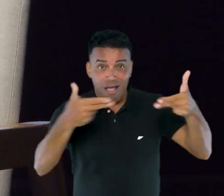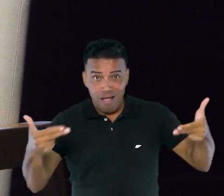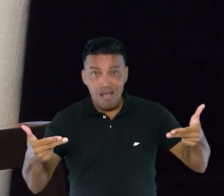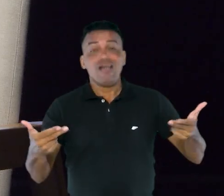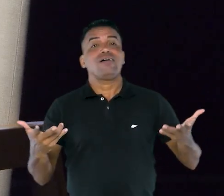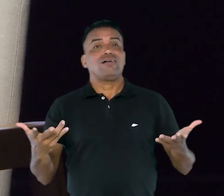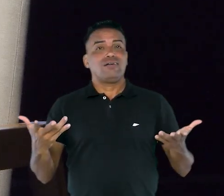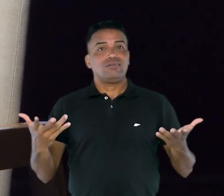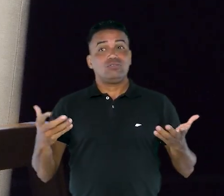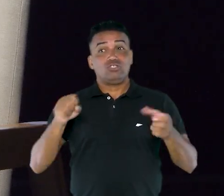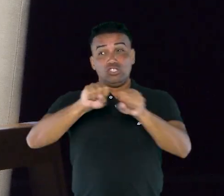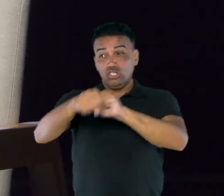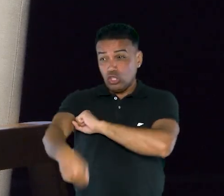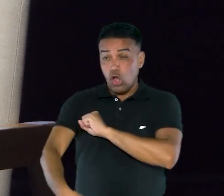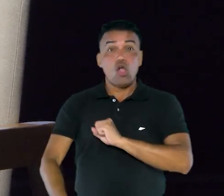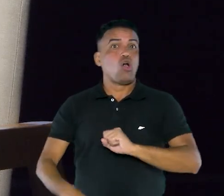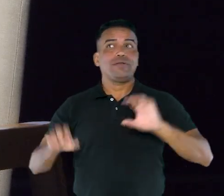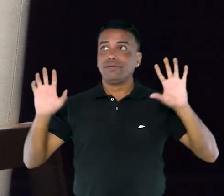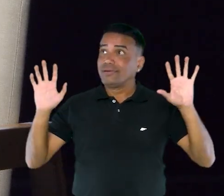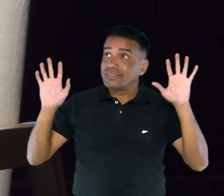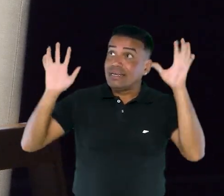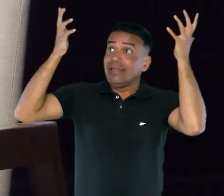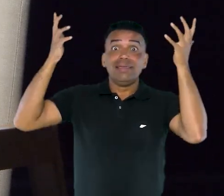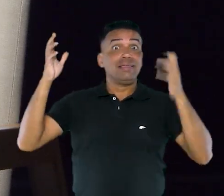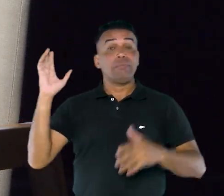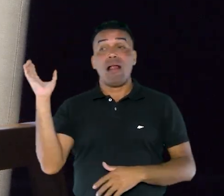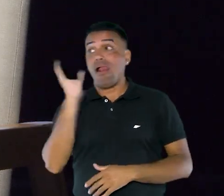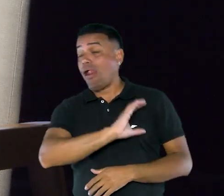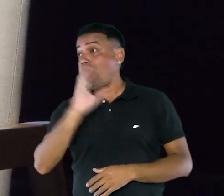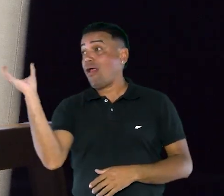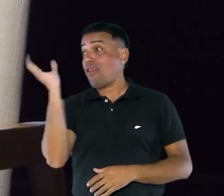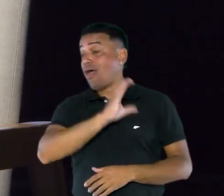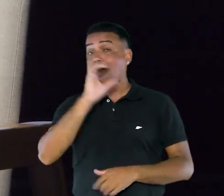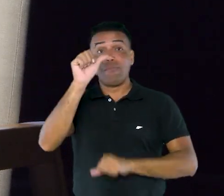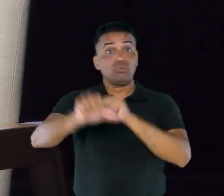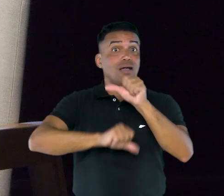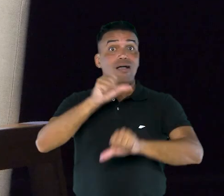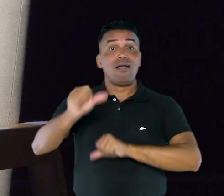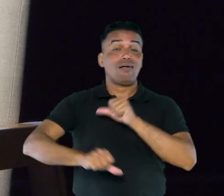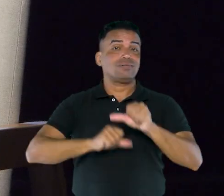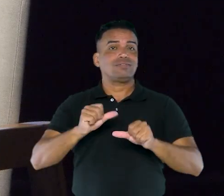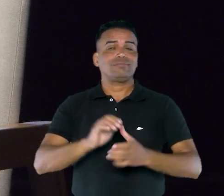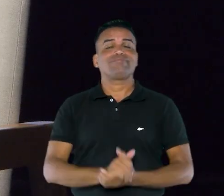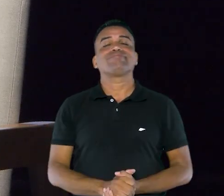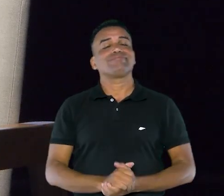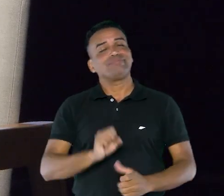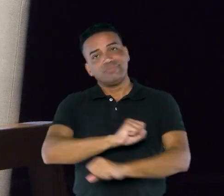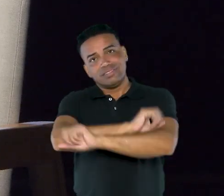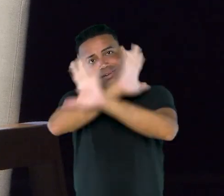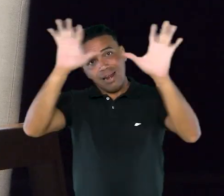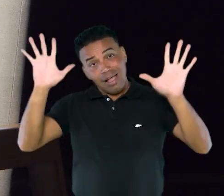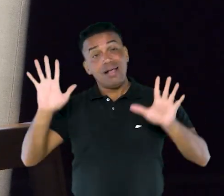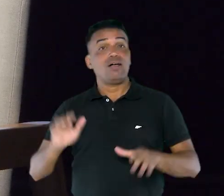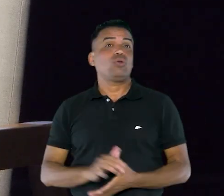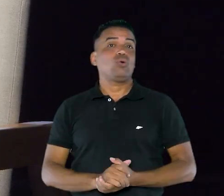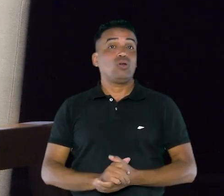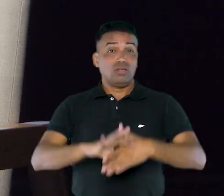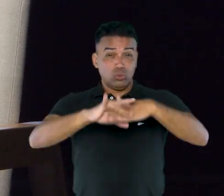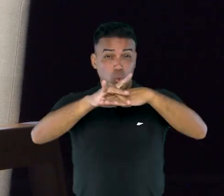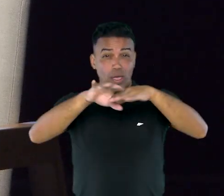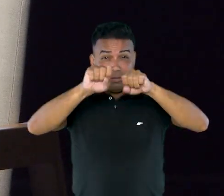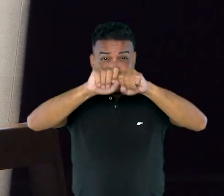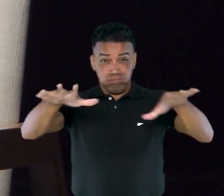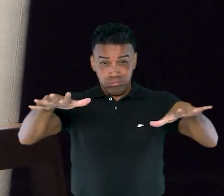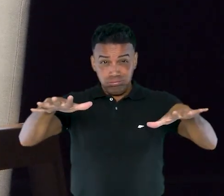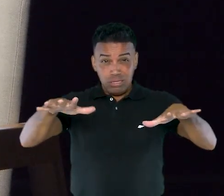quando a gente continua alterando o clima na velocidade que a gente vem alterando, evidentemente, a próxima